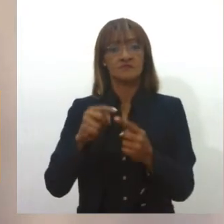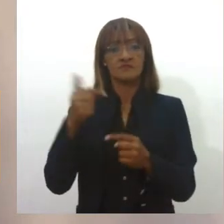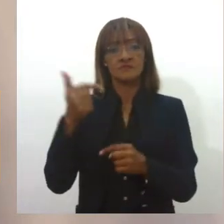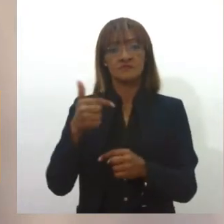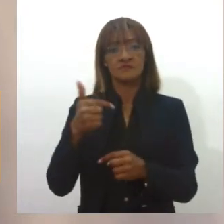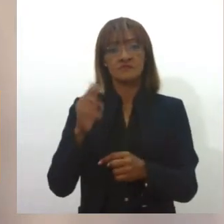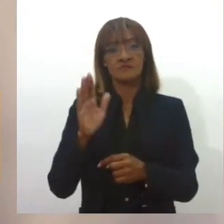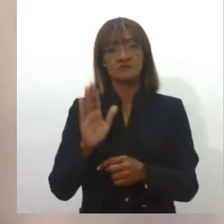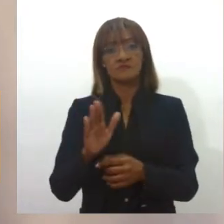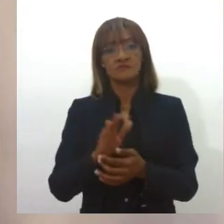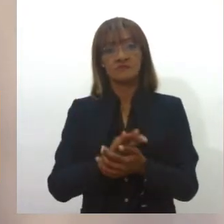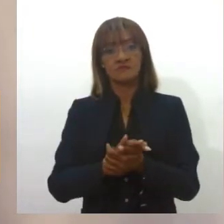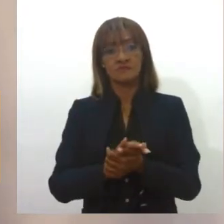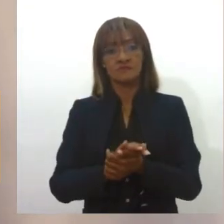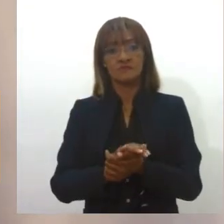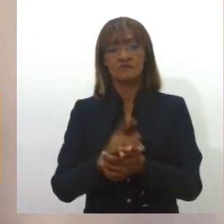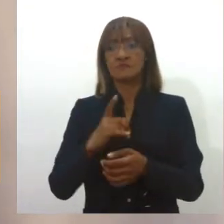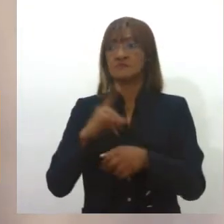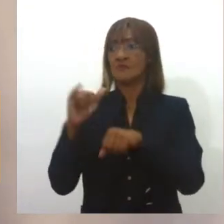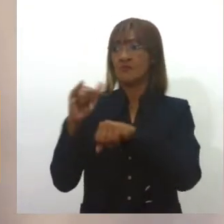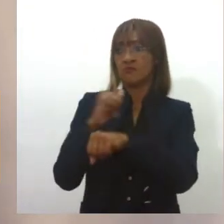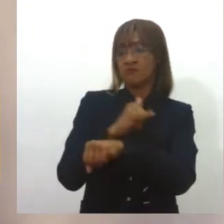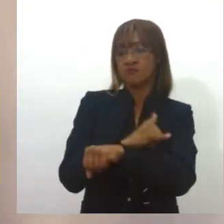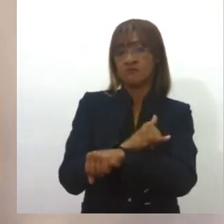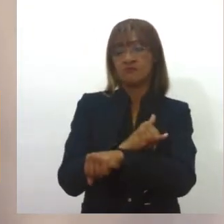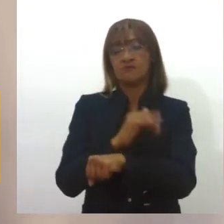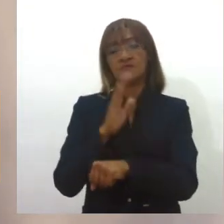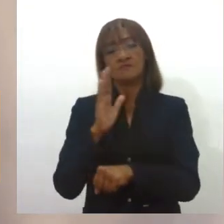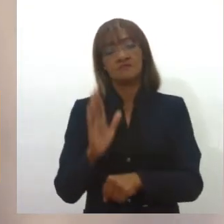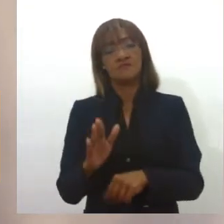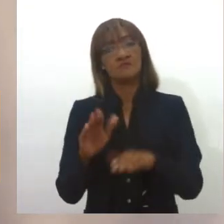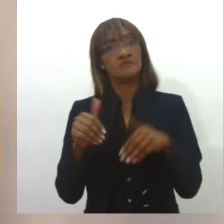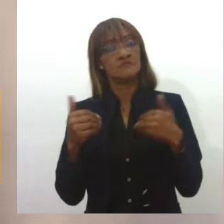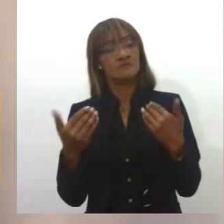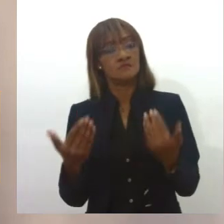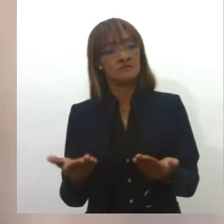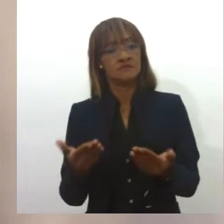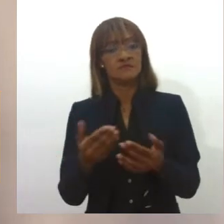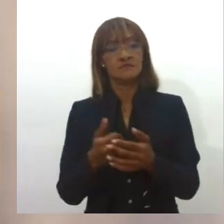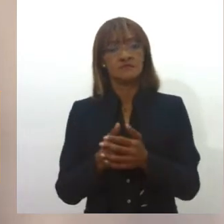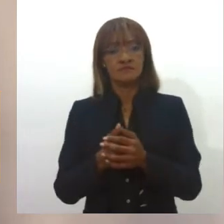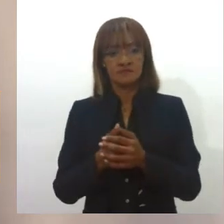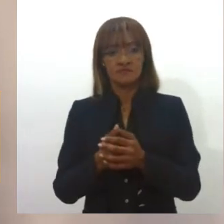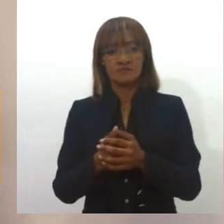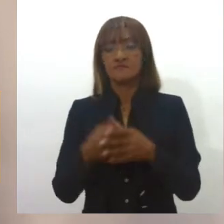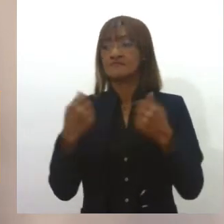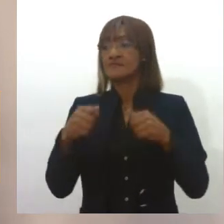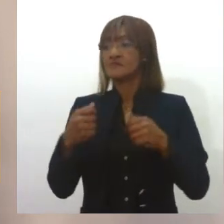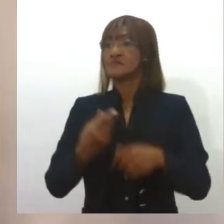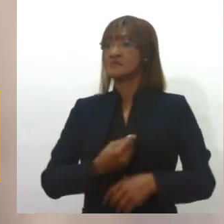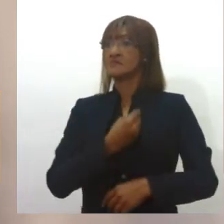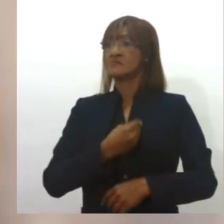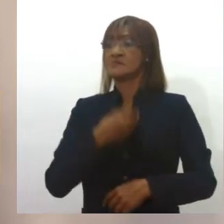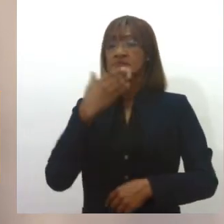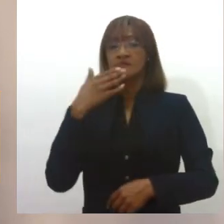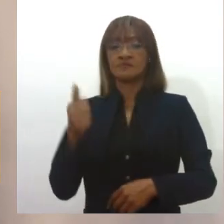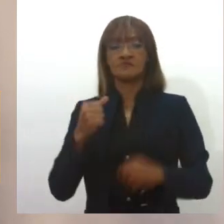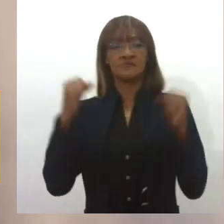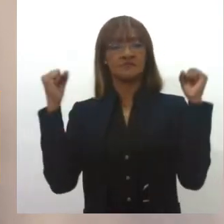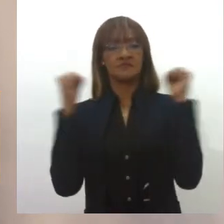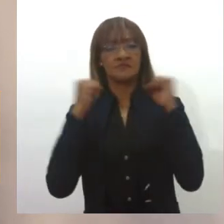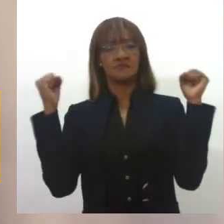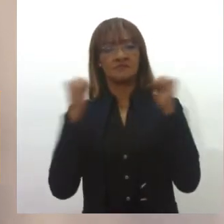quando o paciente está com sobrepeso ou obesidade. Então, ter qualidade de vida. Exercício físico